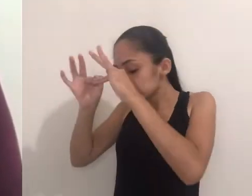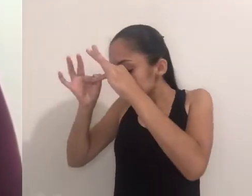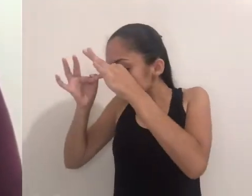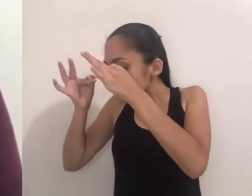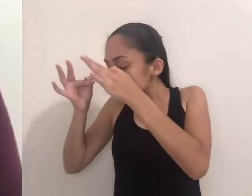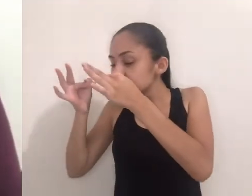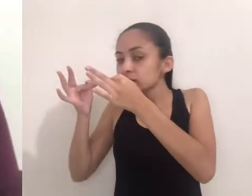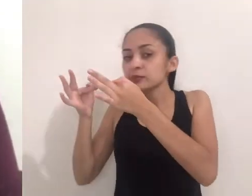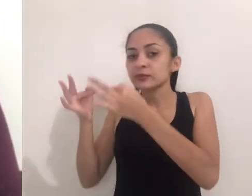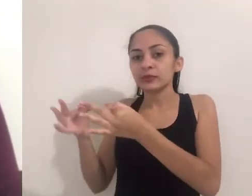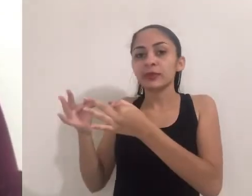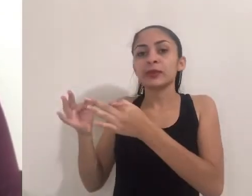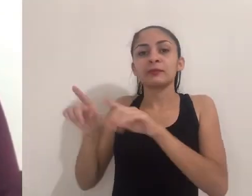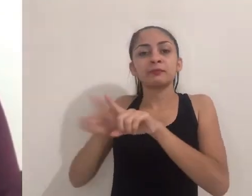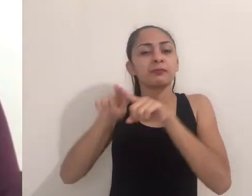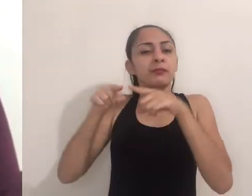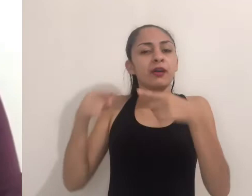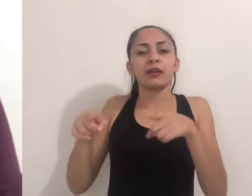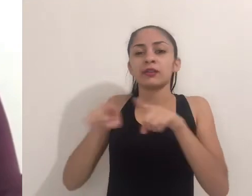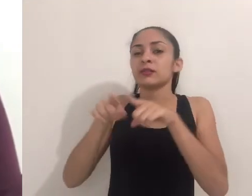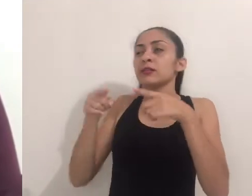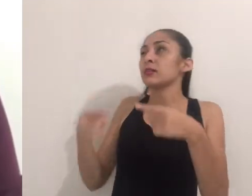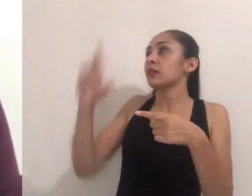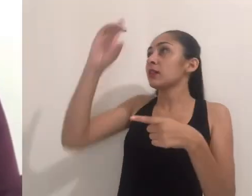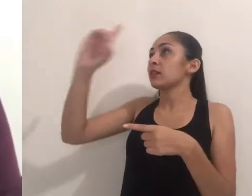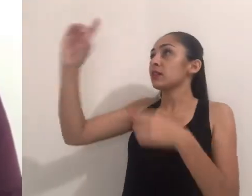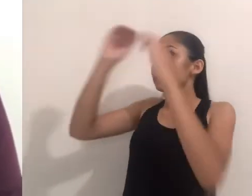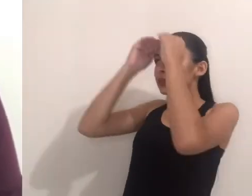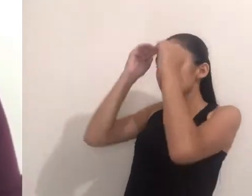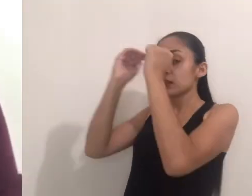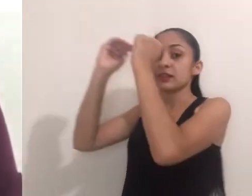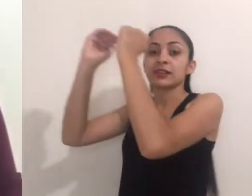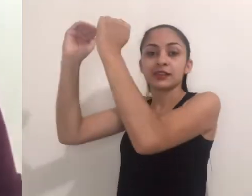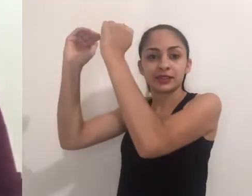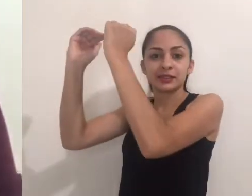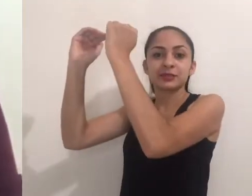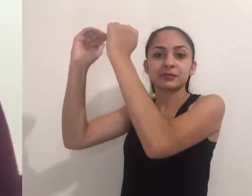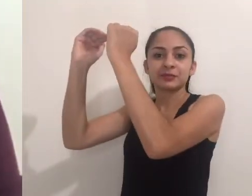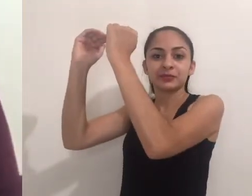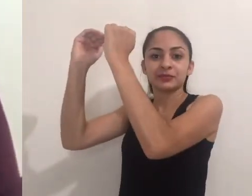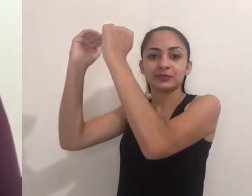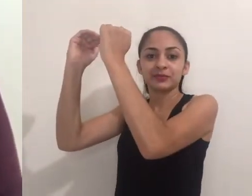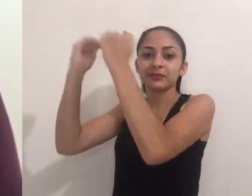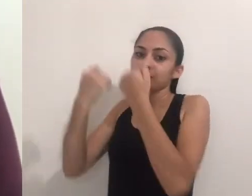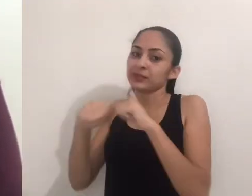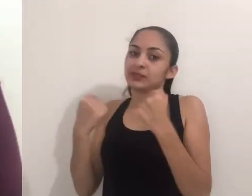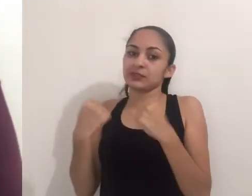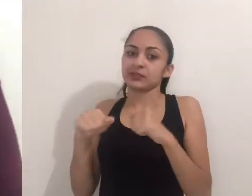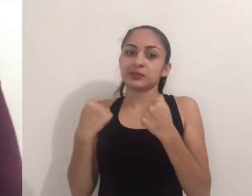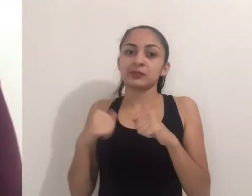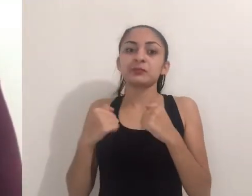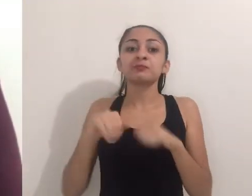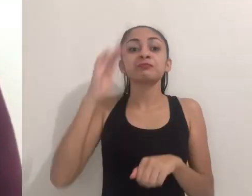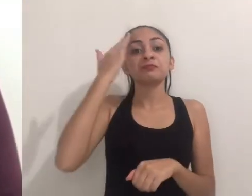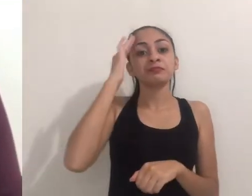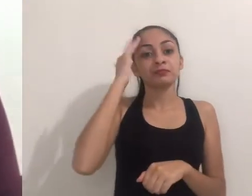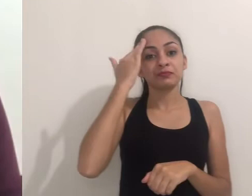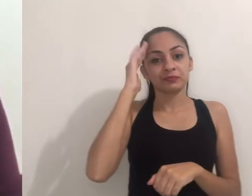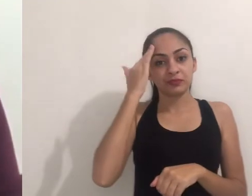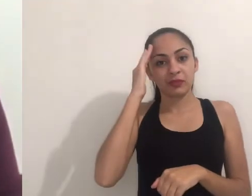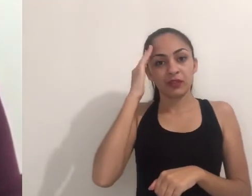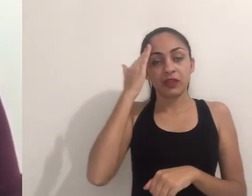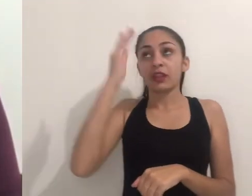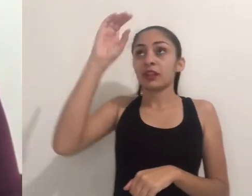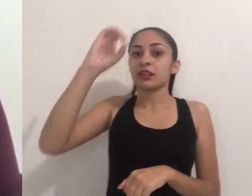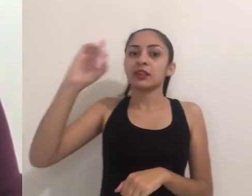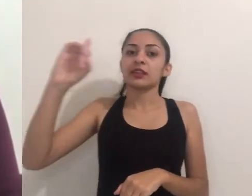e buscar cada vez mais obedecê-lo e fazer aquilo que está estabelecido em sua palavra. Entendendo